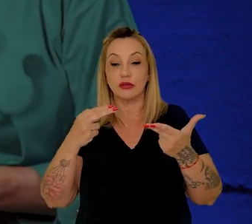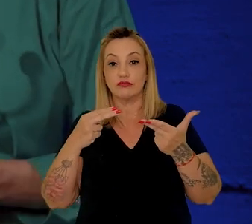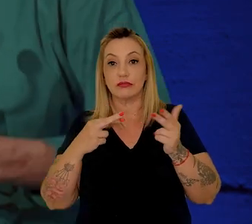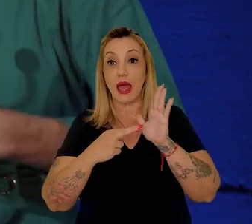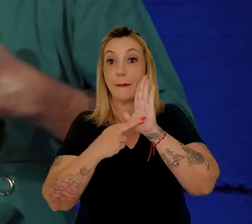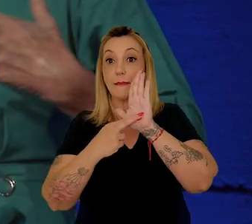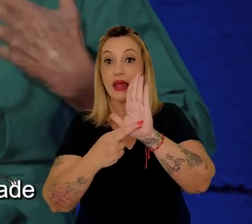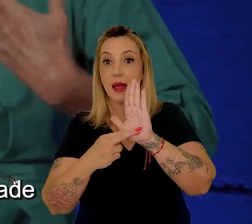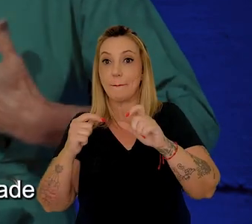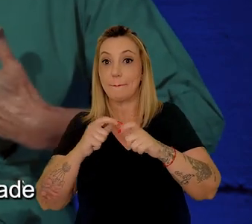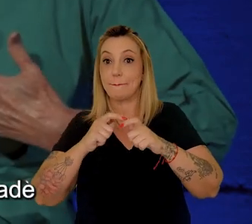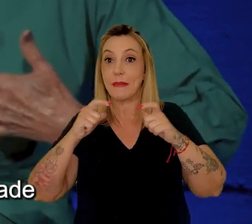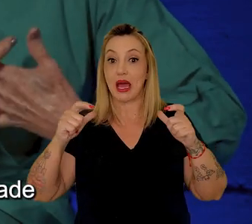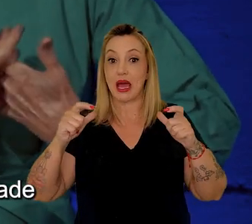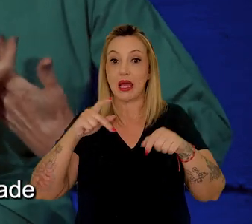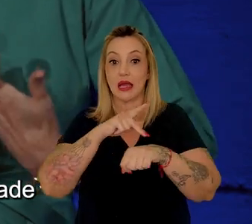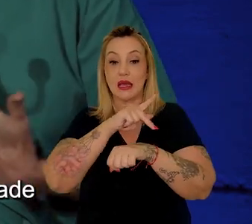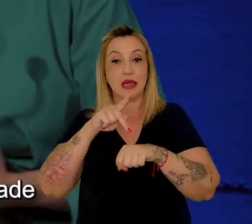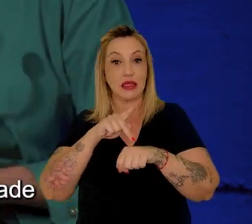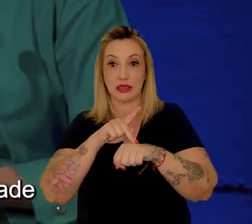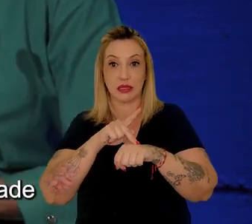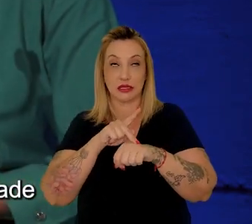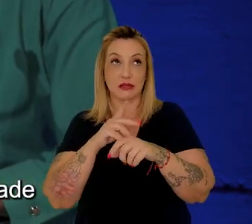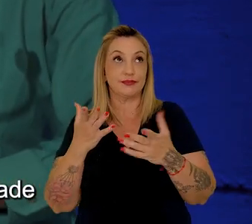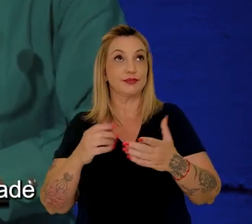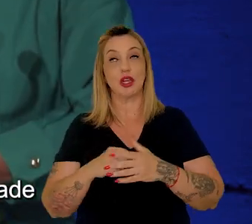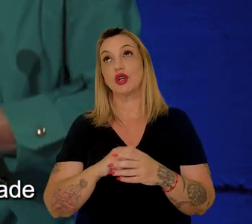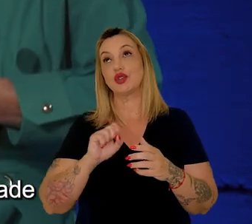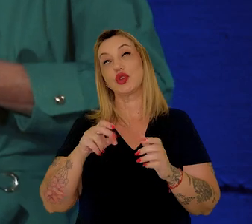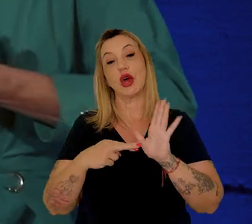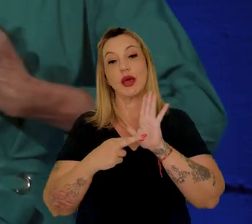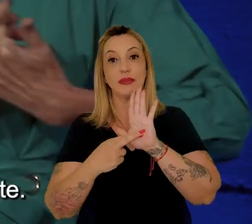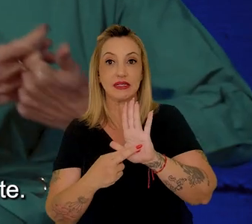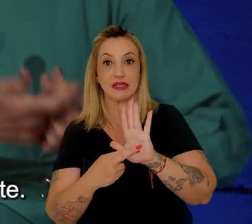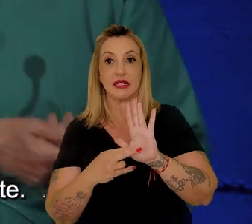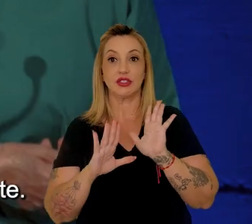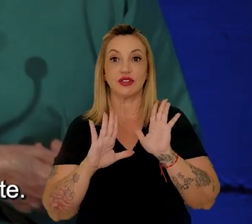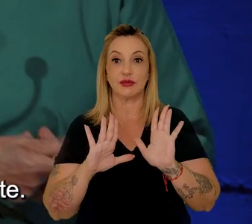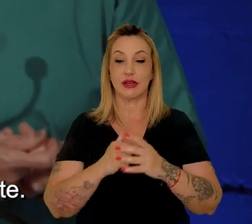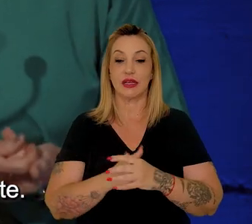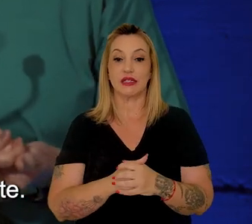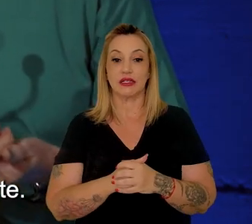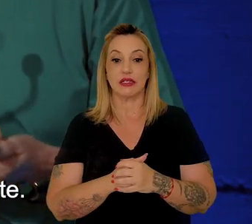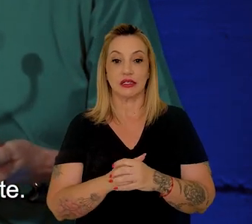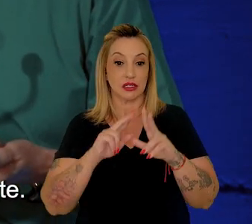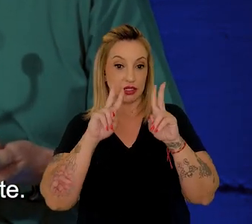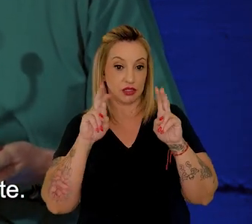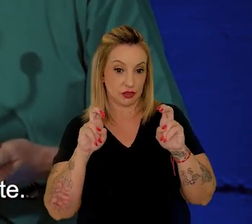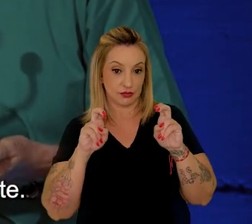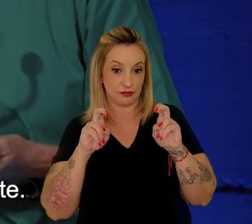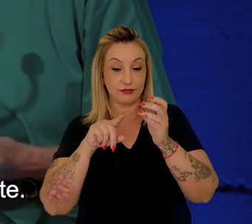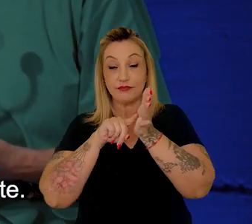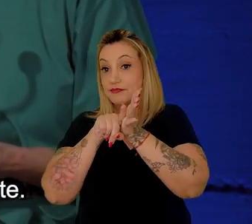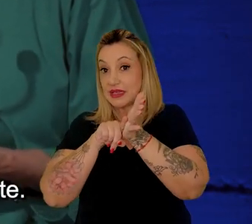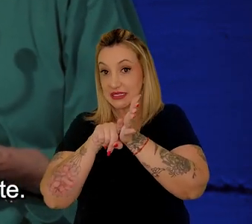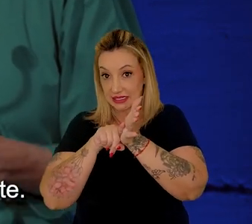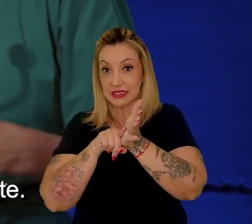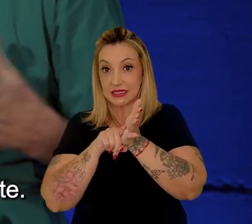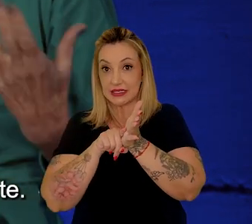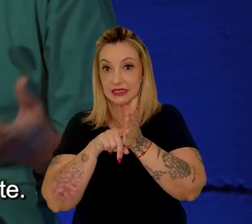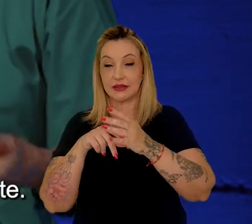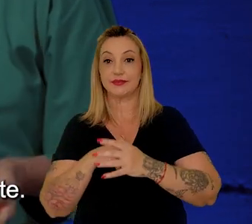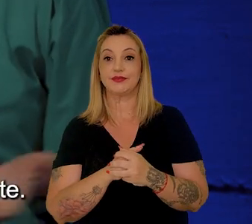países eh não só a questão da representatividade na na questão de na questão